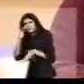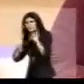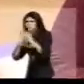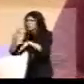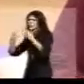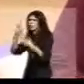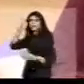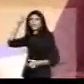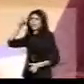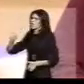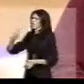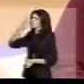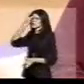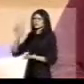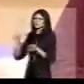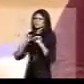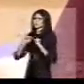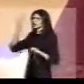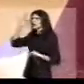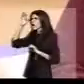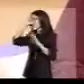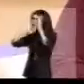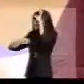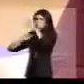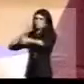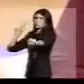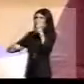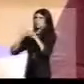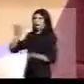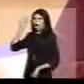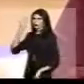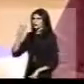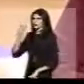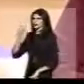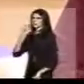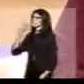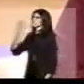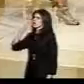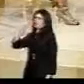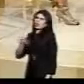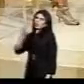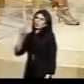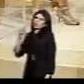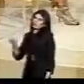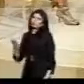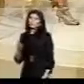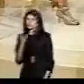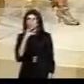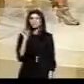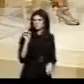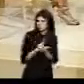desenvolvendo, a ideia é que as pessoas comecem a aprender. Já mudou muito. Antigamente fumar era lindo, Tem um comentário né? aqui que é do